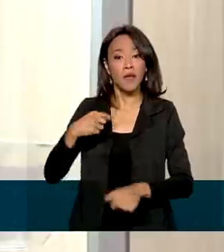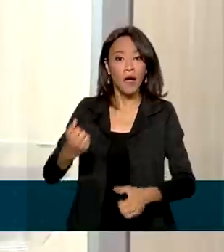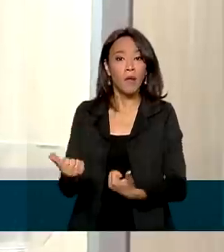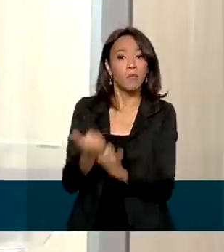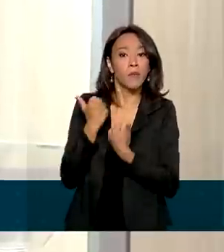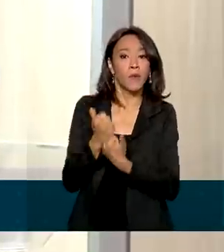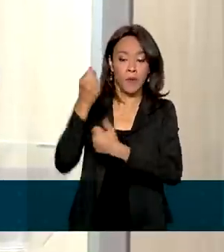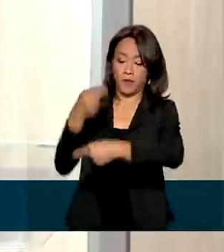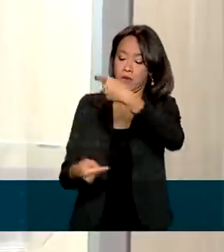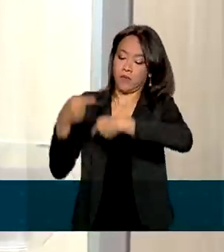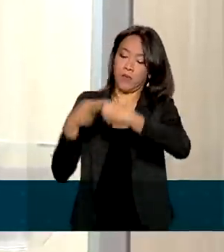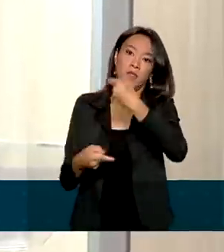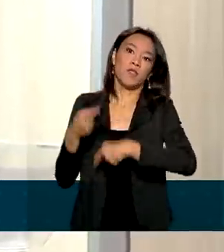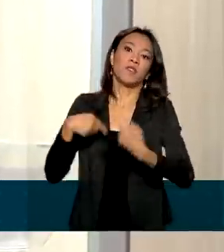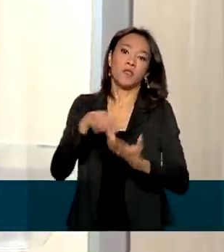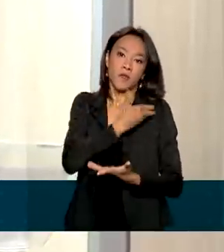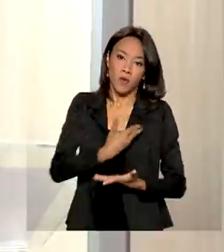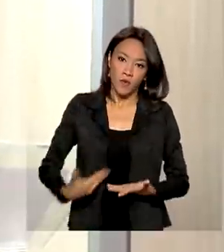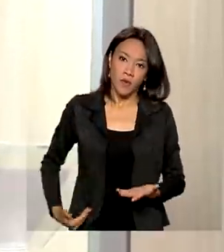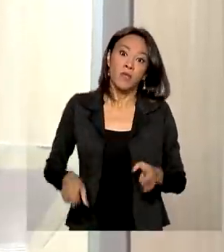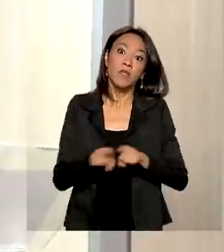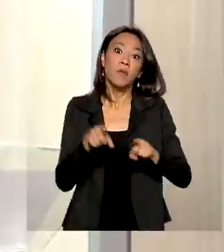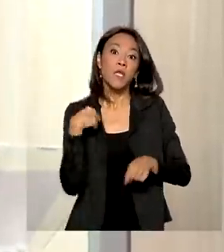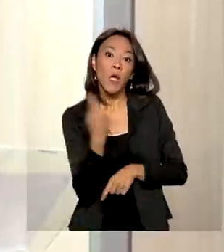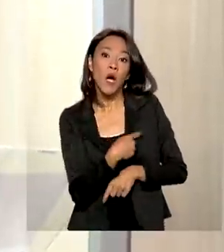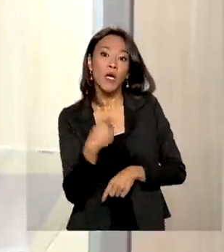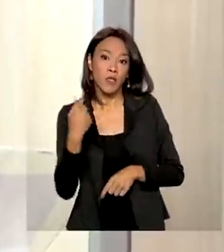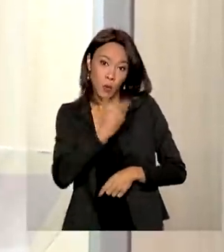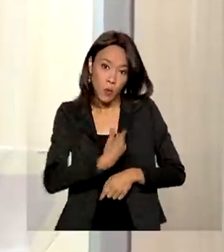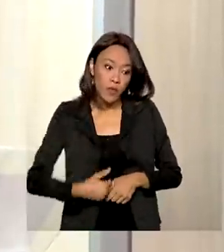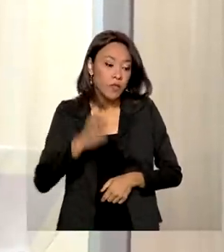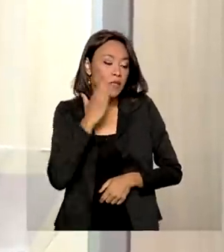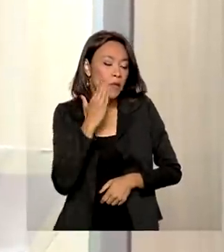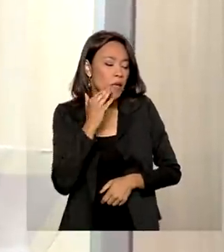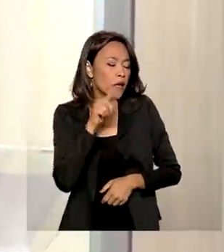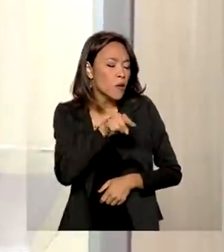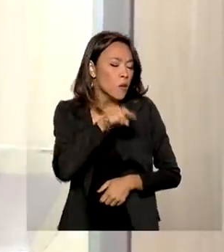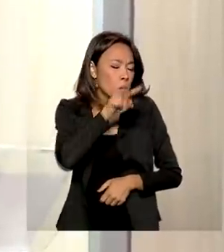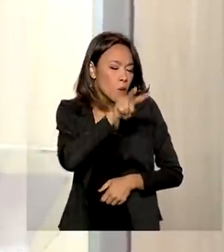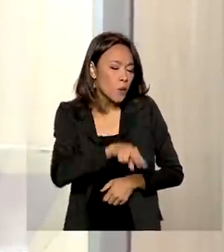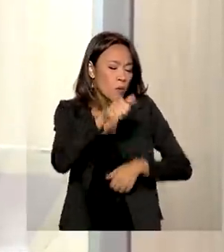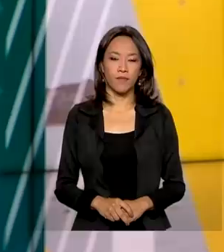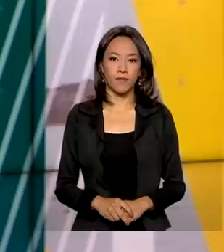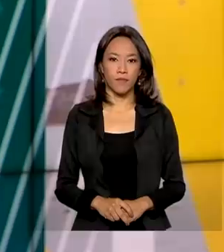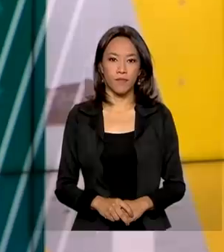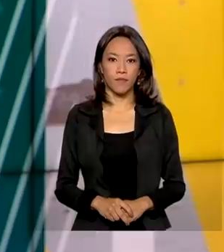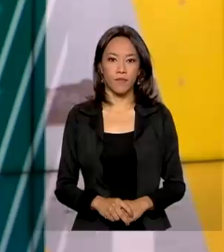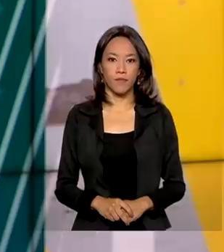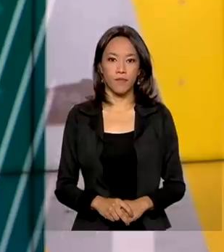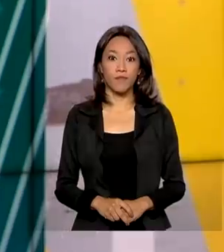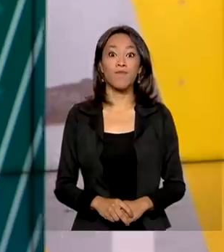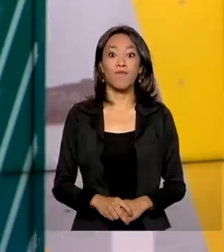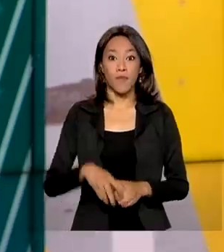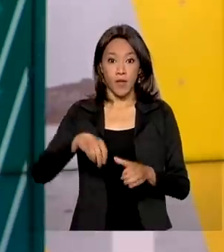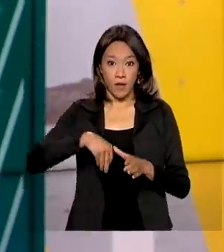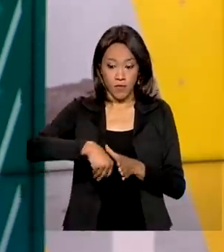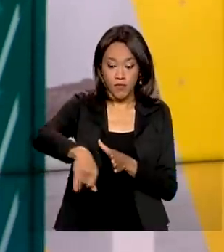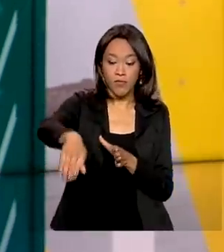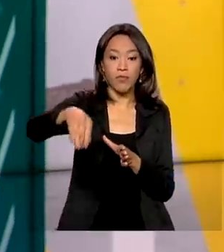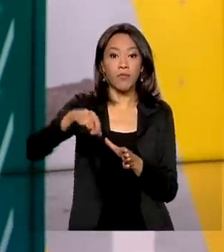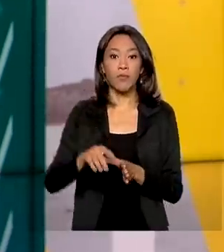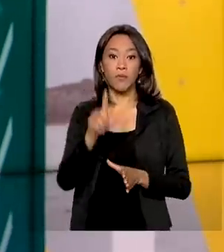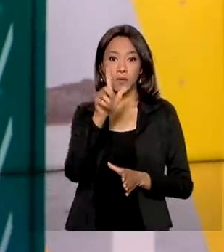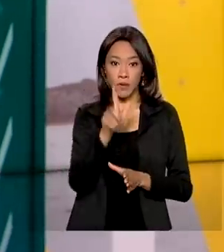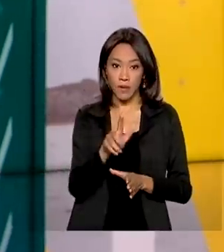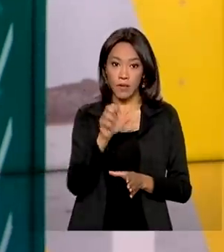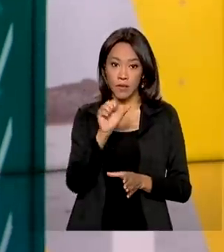também o diagnóstico que nós vamos poder fazer quase informações que nós vamos receber a safra de grãos